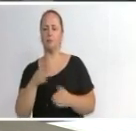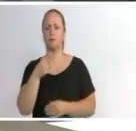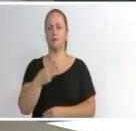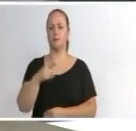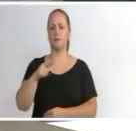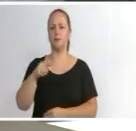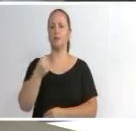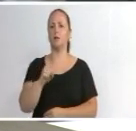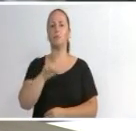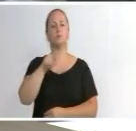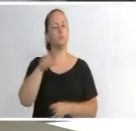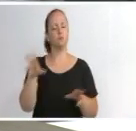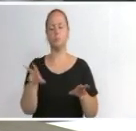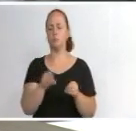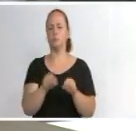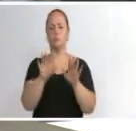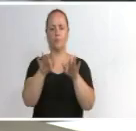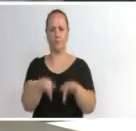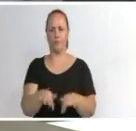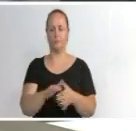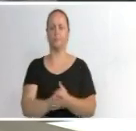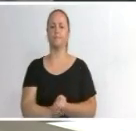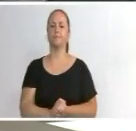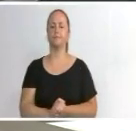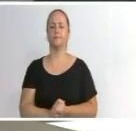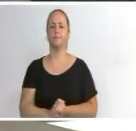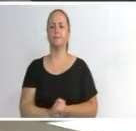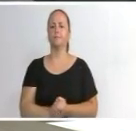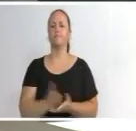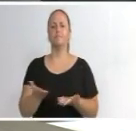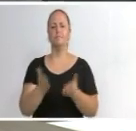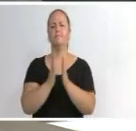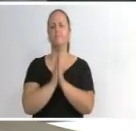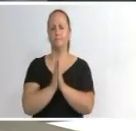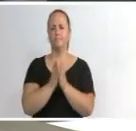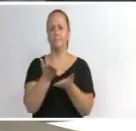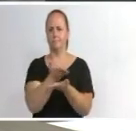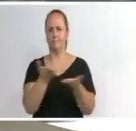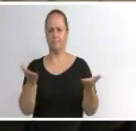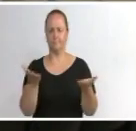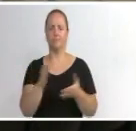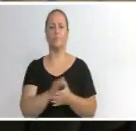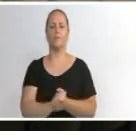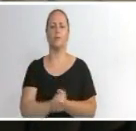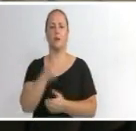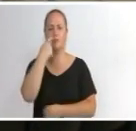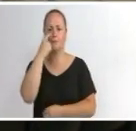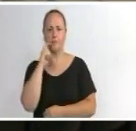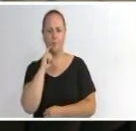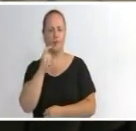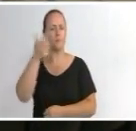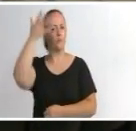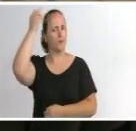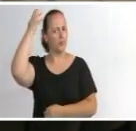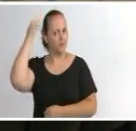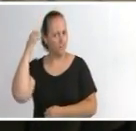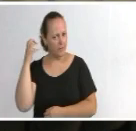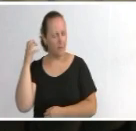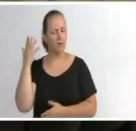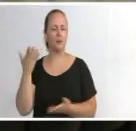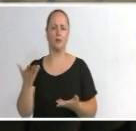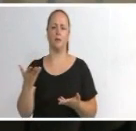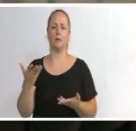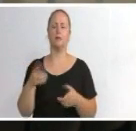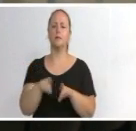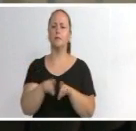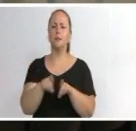378. É isso, senhor presidente. Obrigado, à ordem do dia. Por gentileza, vereador Fábio Fiedler, vereador Ivan Nats, vereador